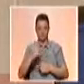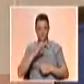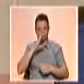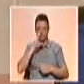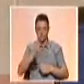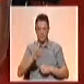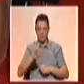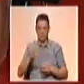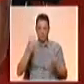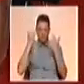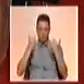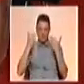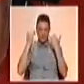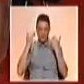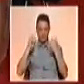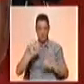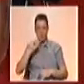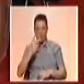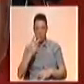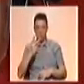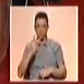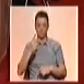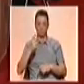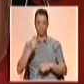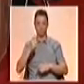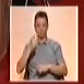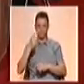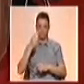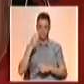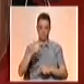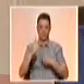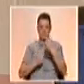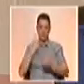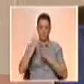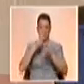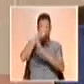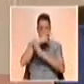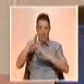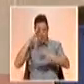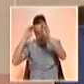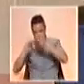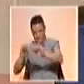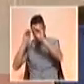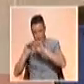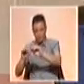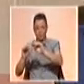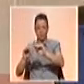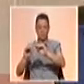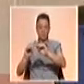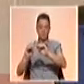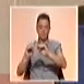fazer missões informativas, ou porque temos, às vezes, planos de formação que